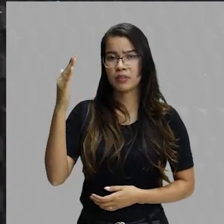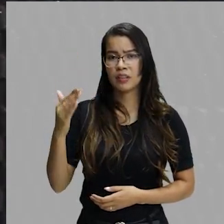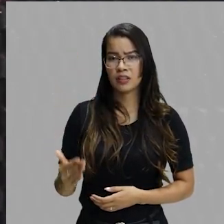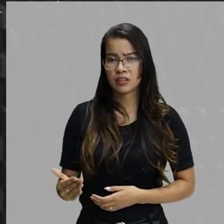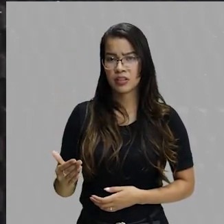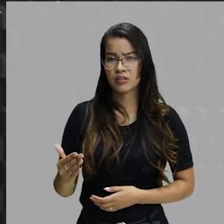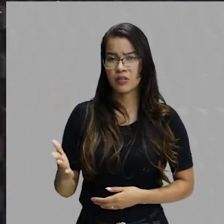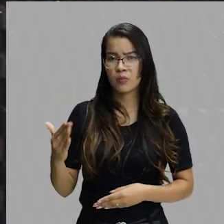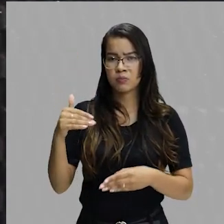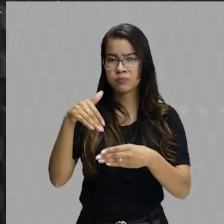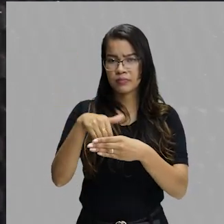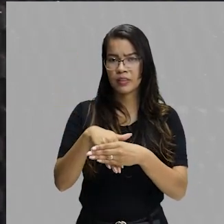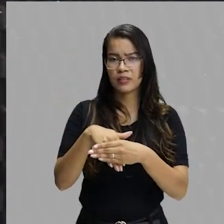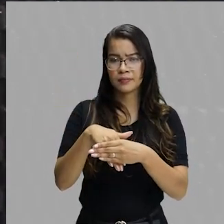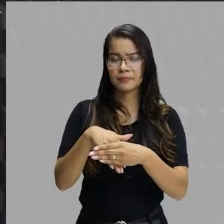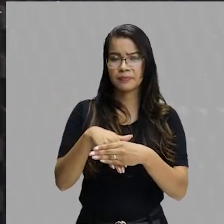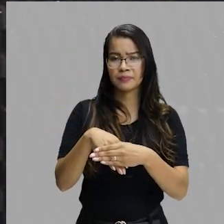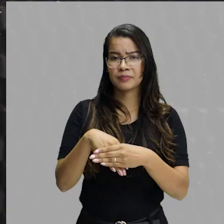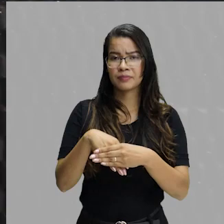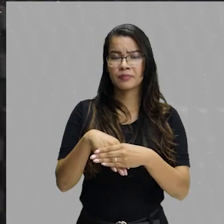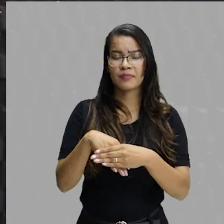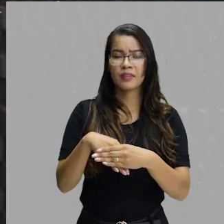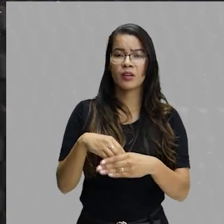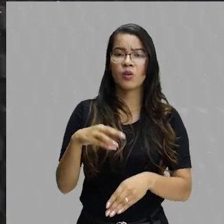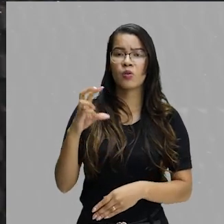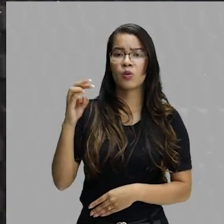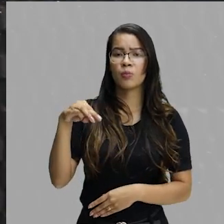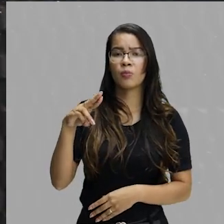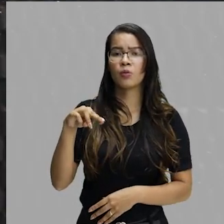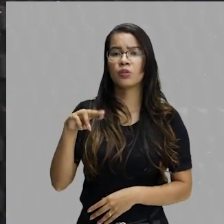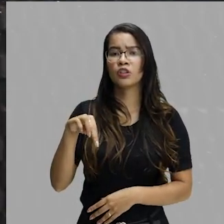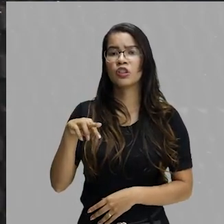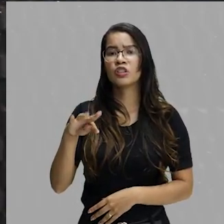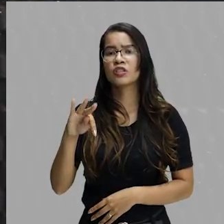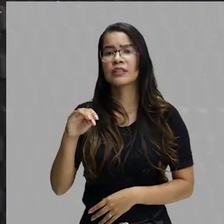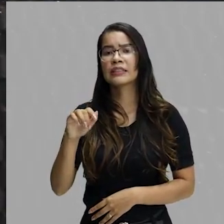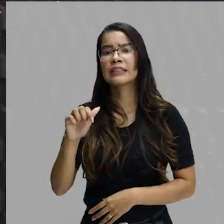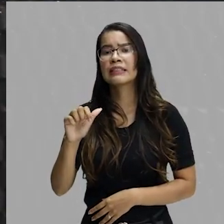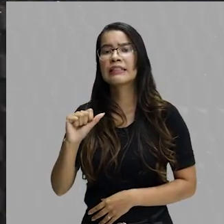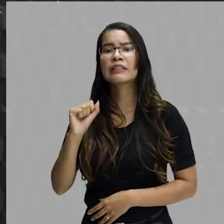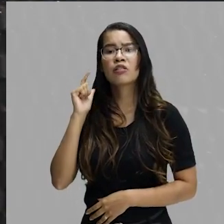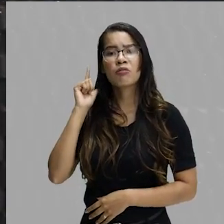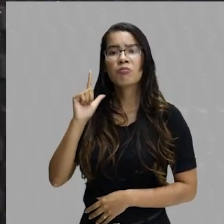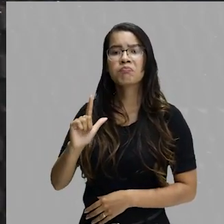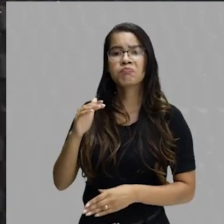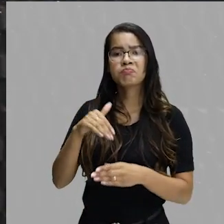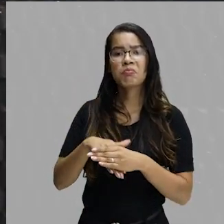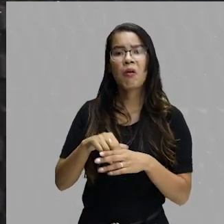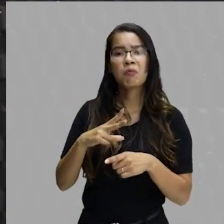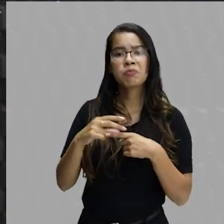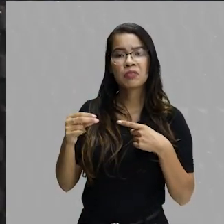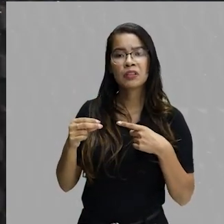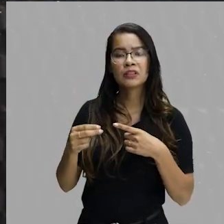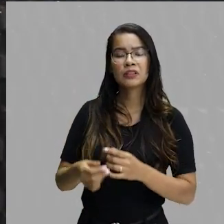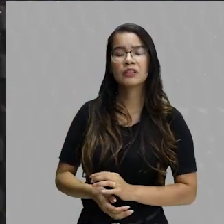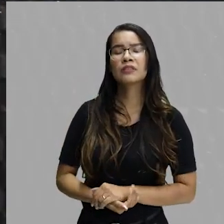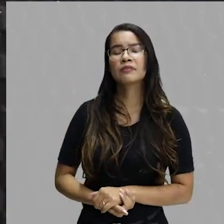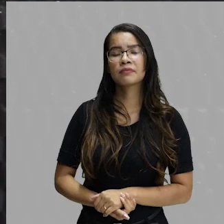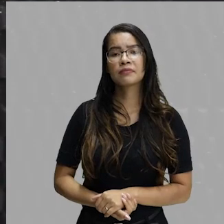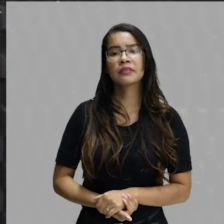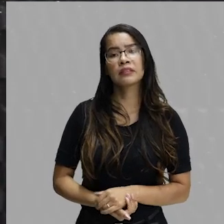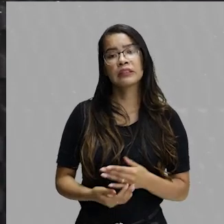que foram eleitos. E esse avanço dos movimentos das esquerdas comunistas